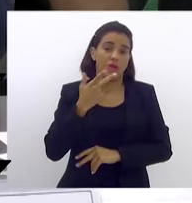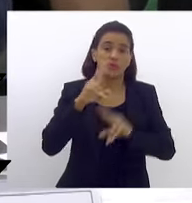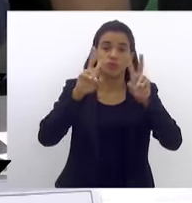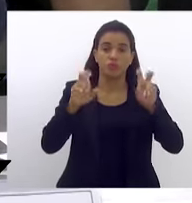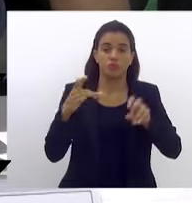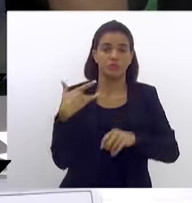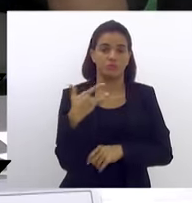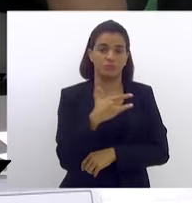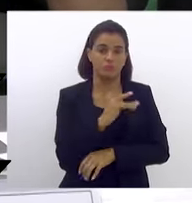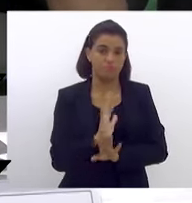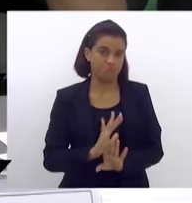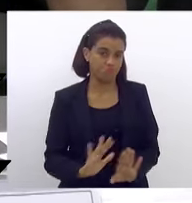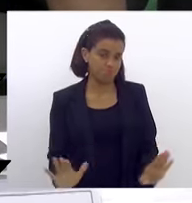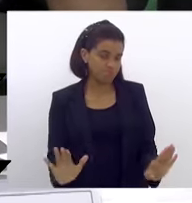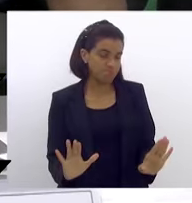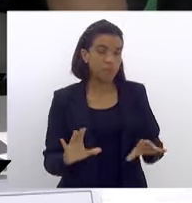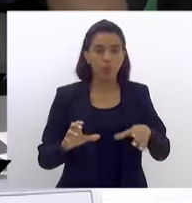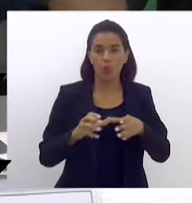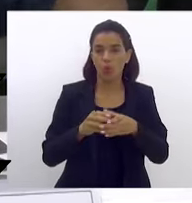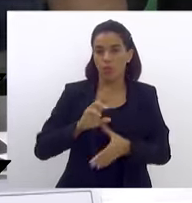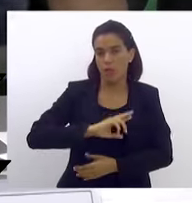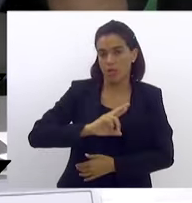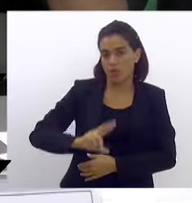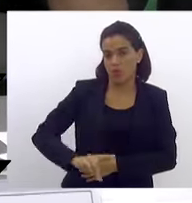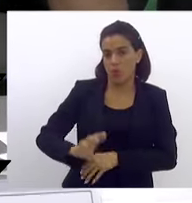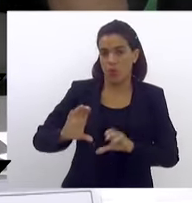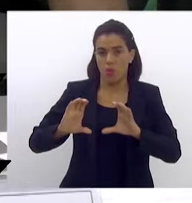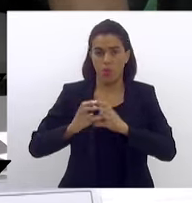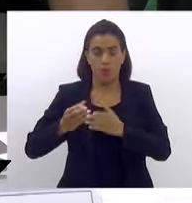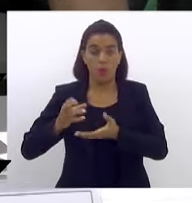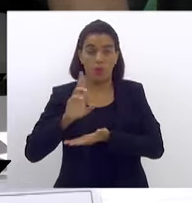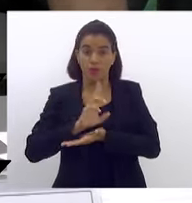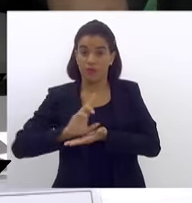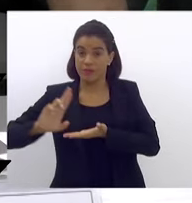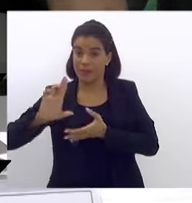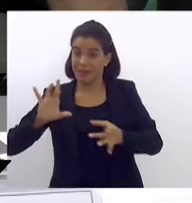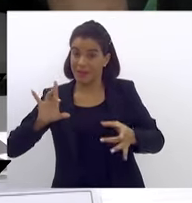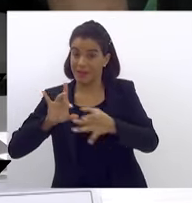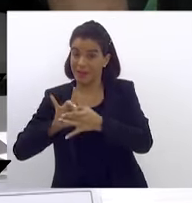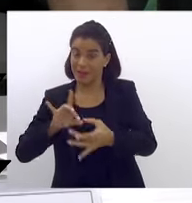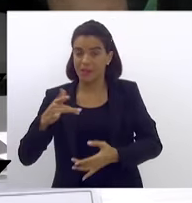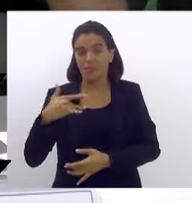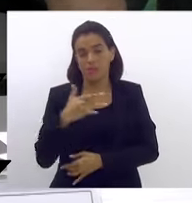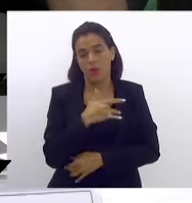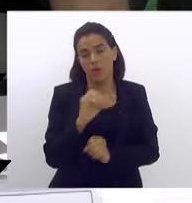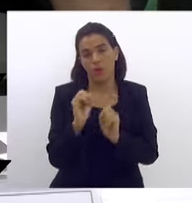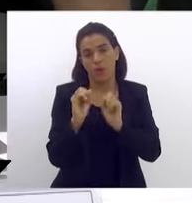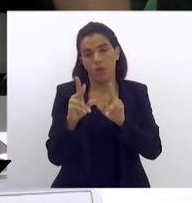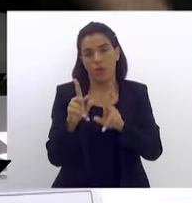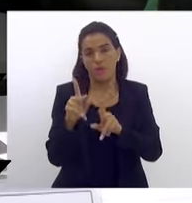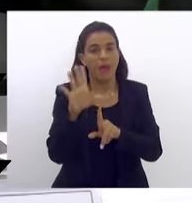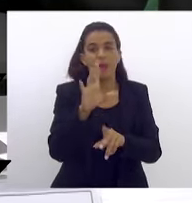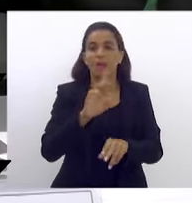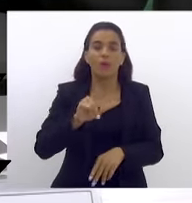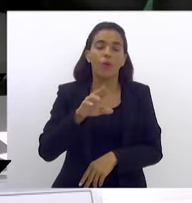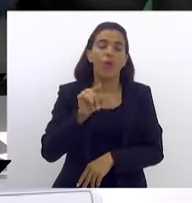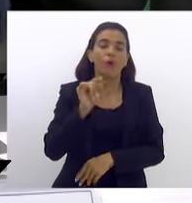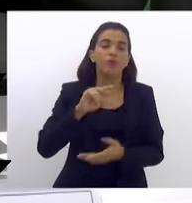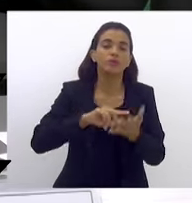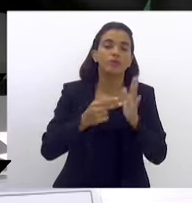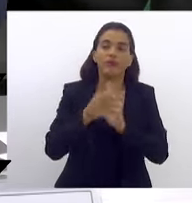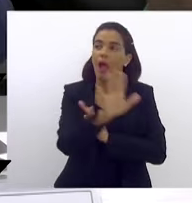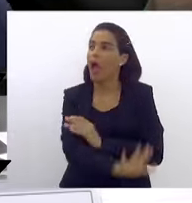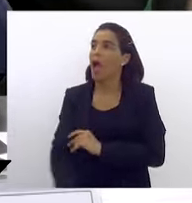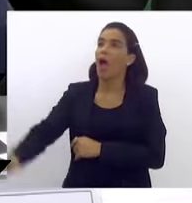saúde se for um grupo religioso um grupo Universitário ligado à saúde sim mas não genericamente